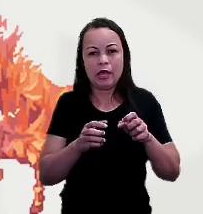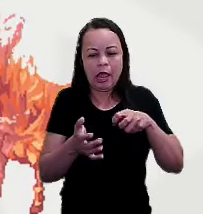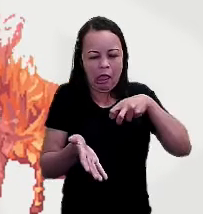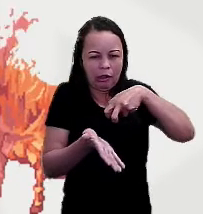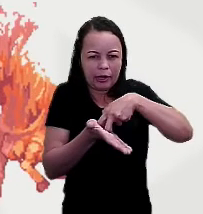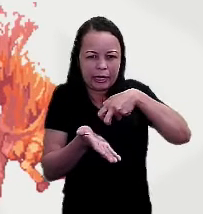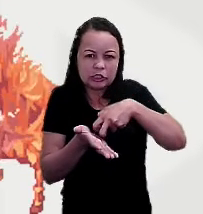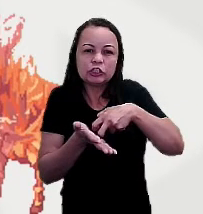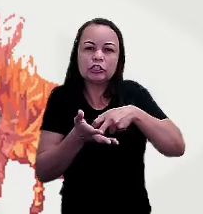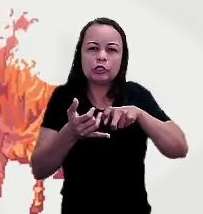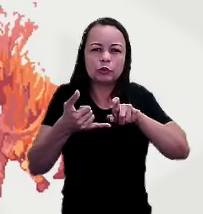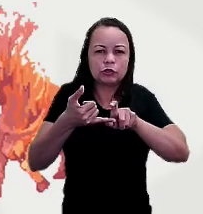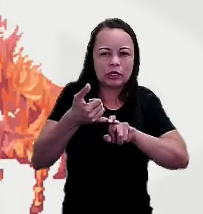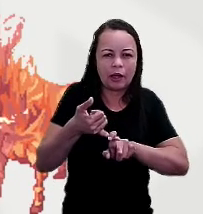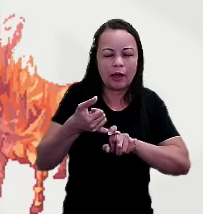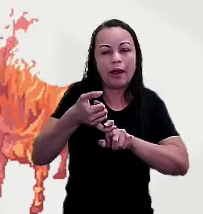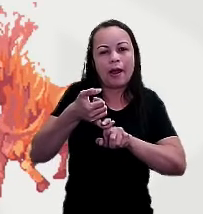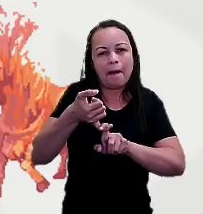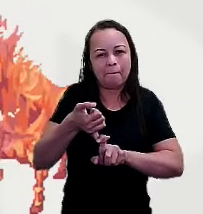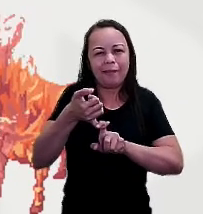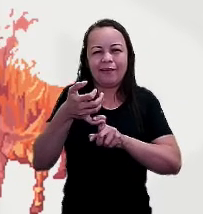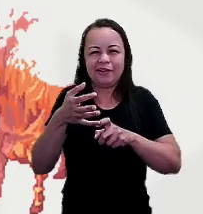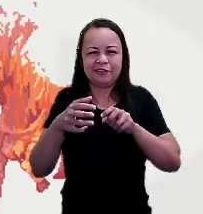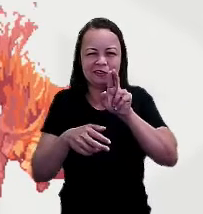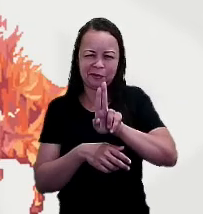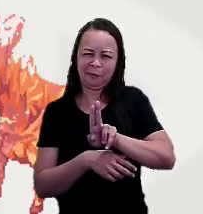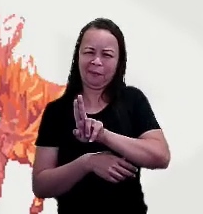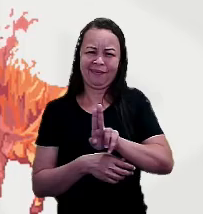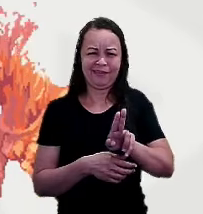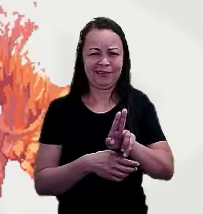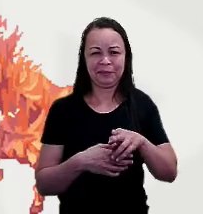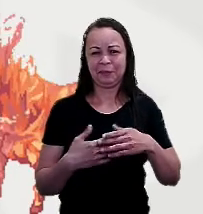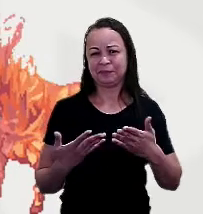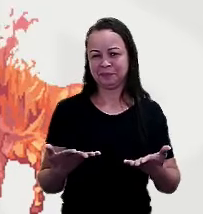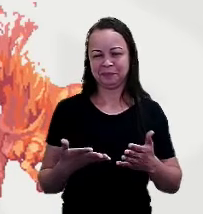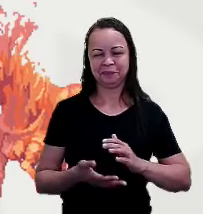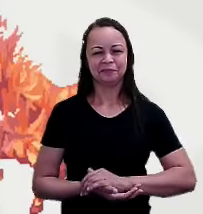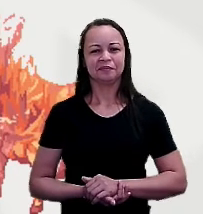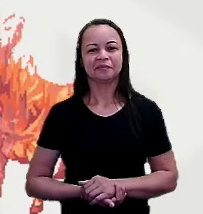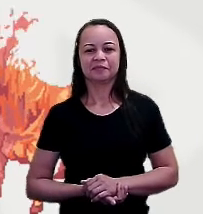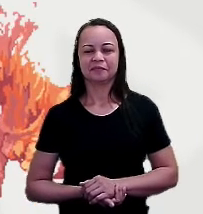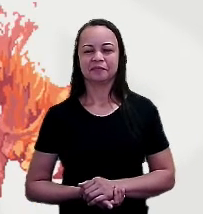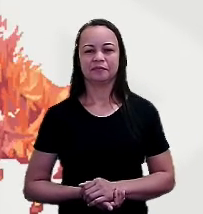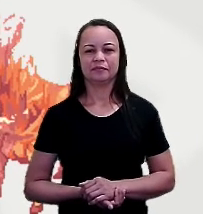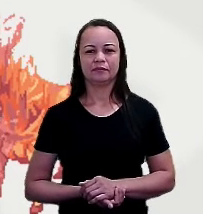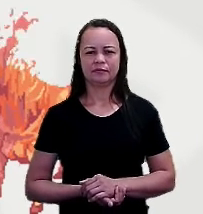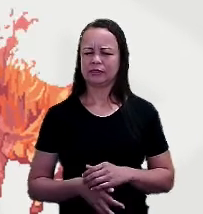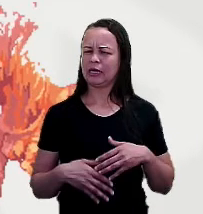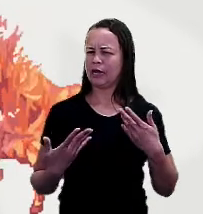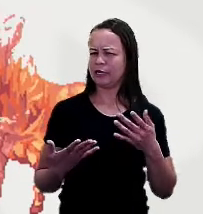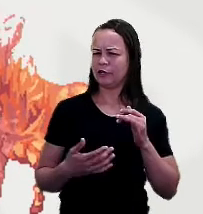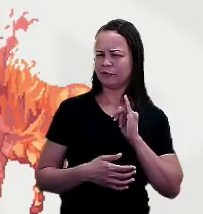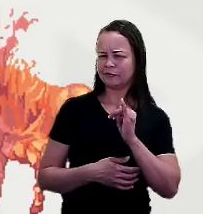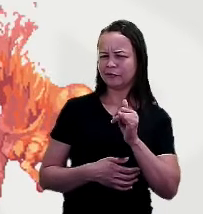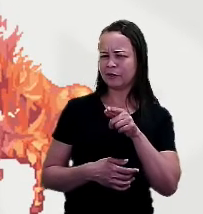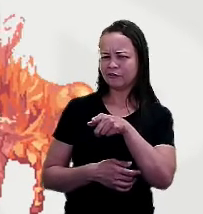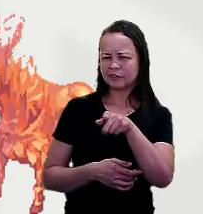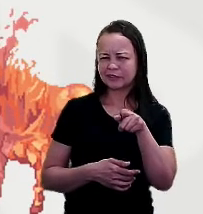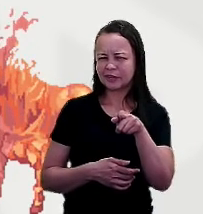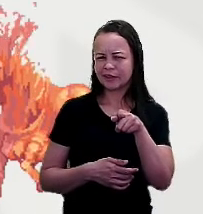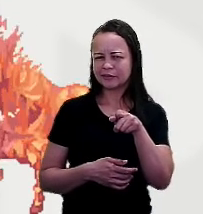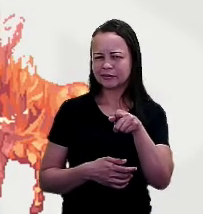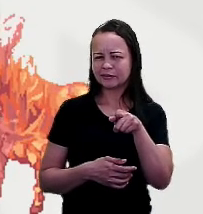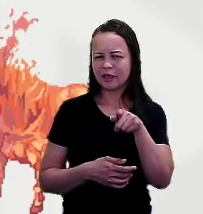de amante de padre. Olha só essa história, gente. Aí eu digo, é verdade?